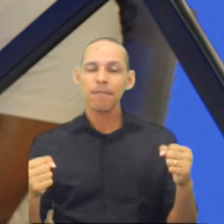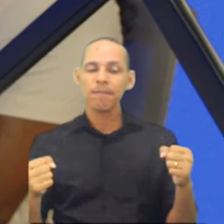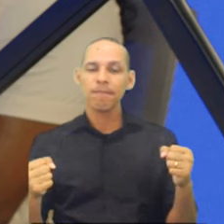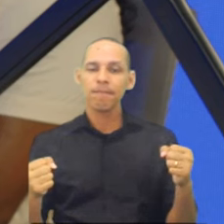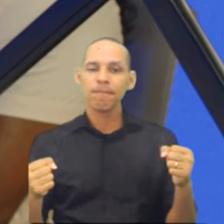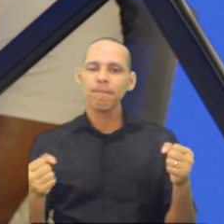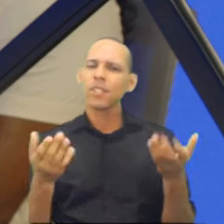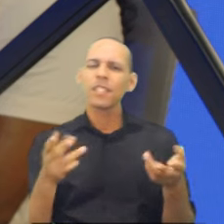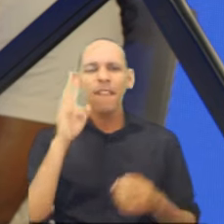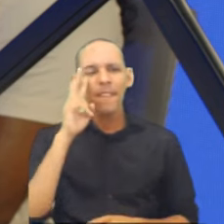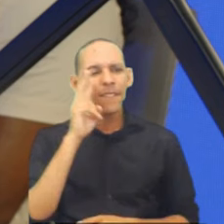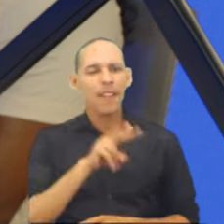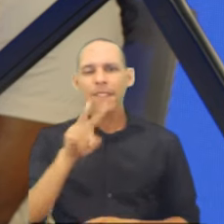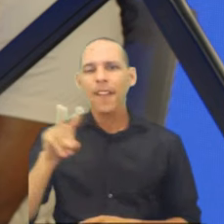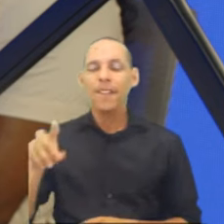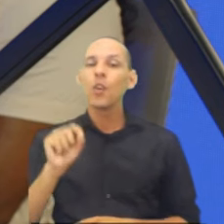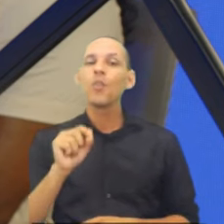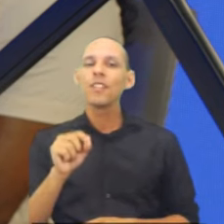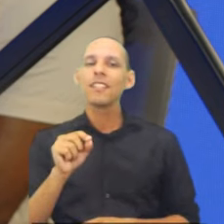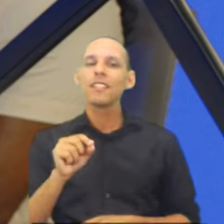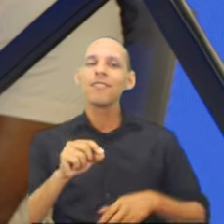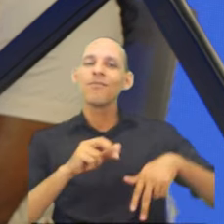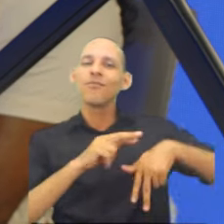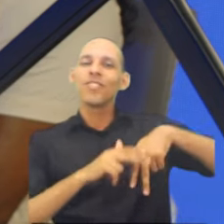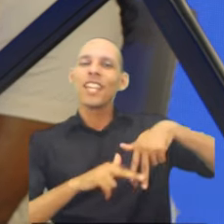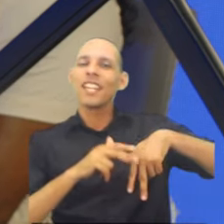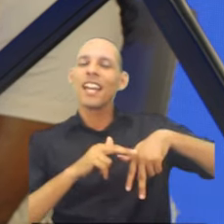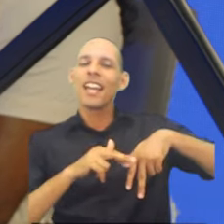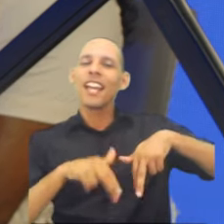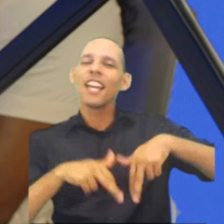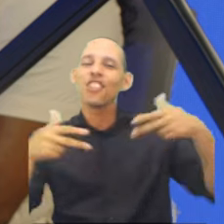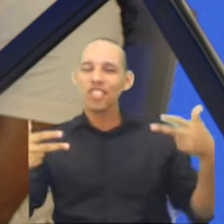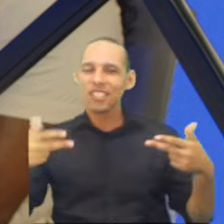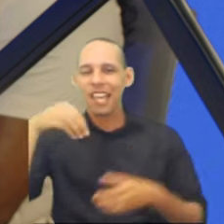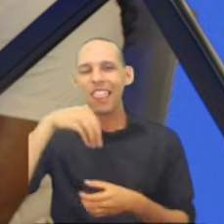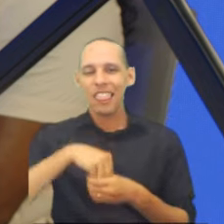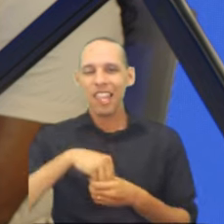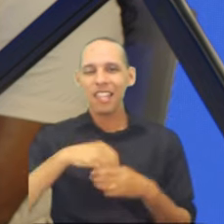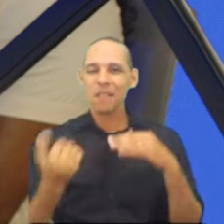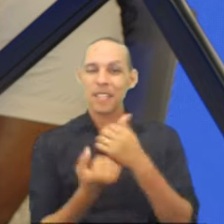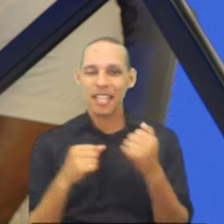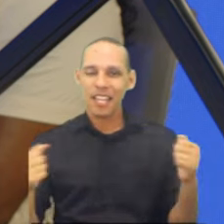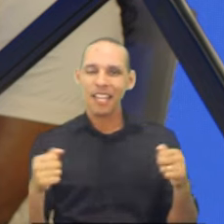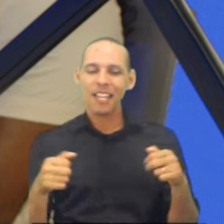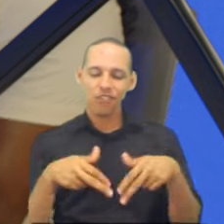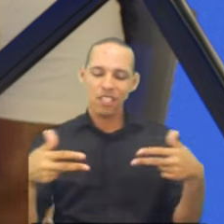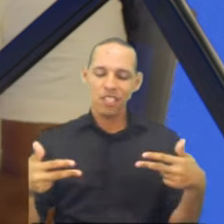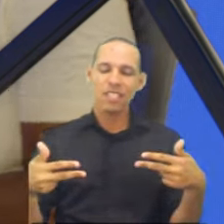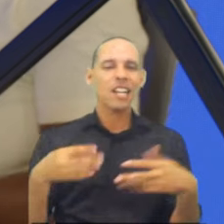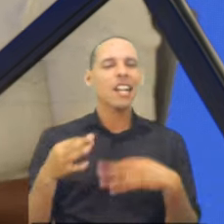e e como é que você enxerga e essa questão da etnia sendo tratado nas grandes